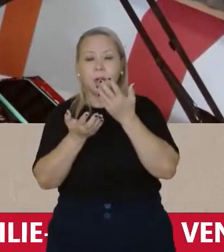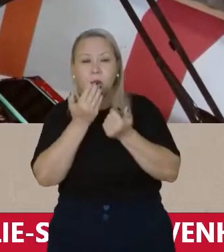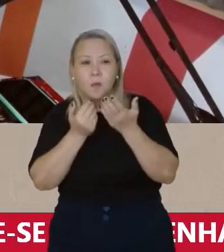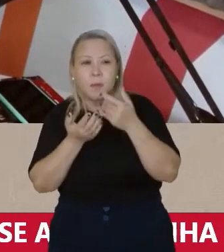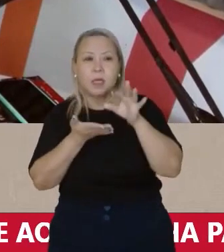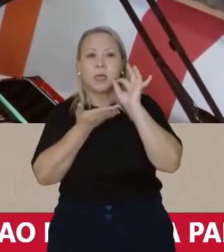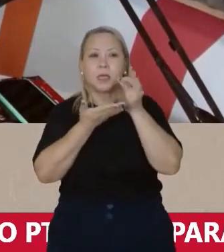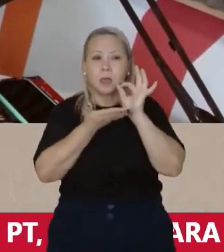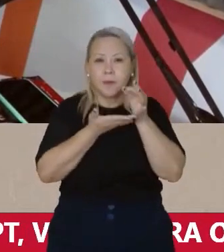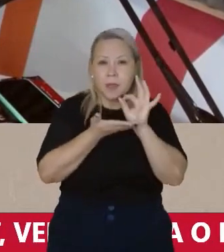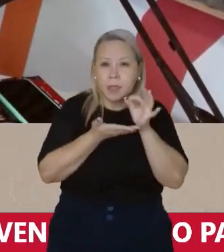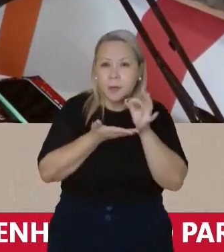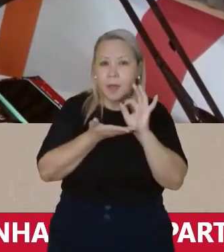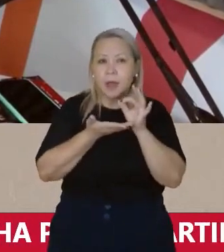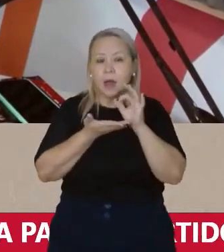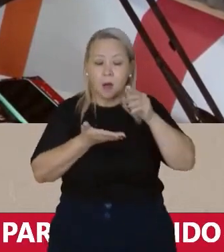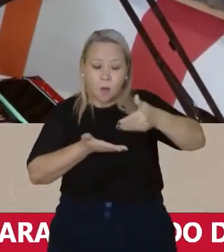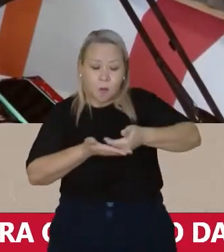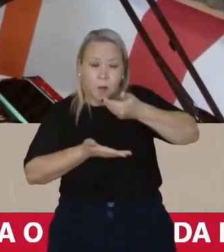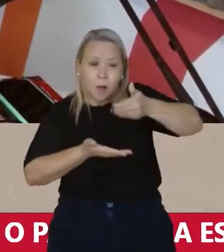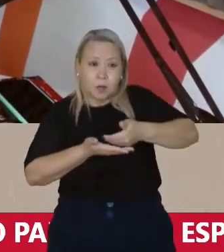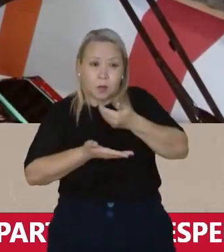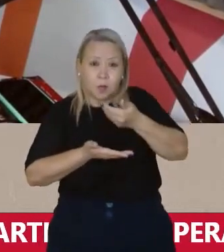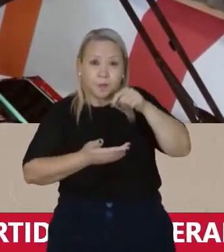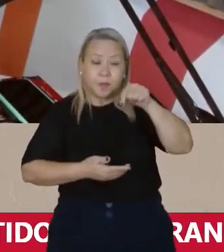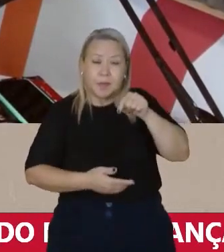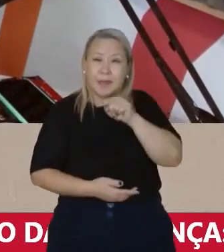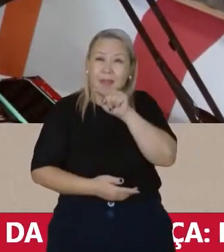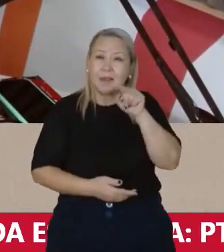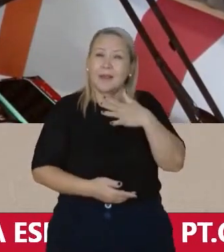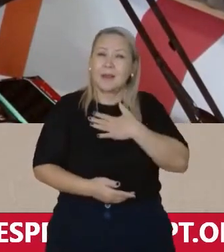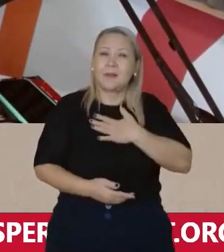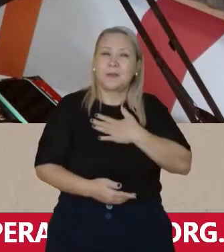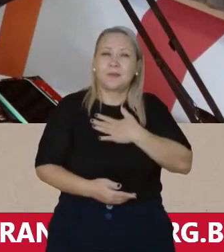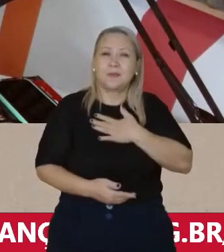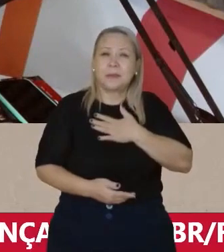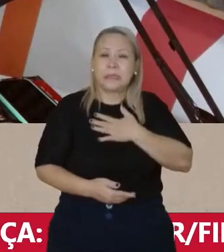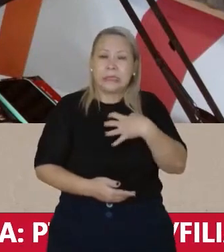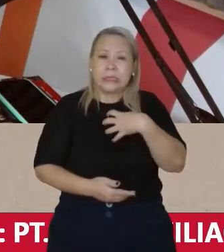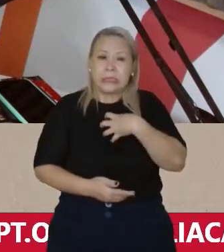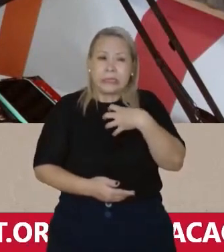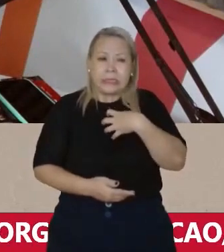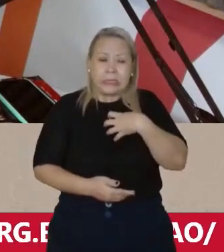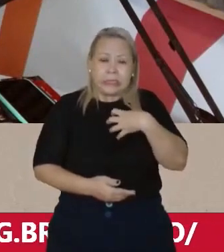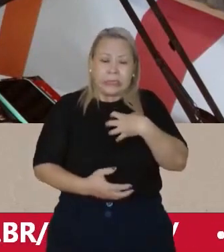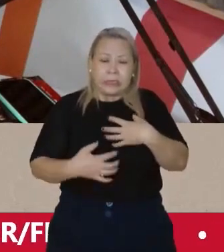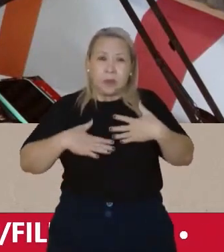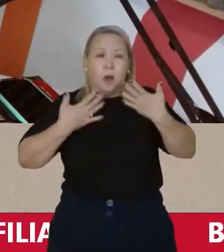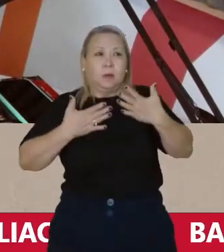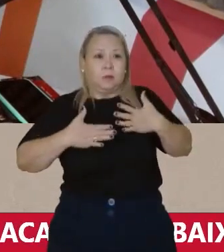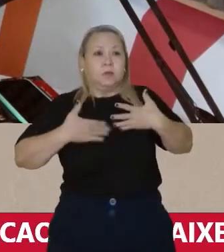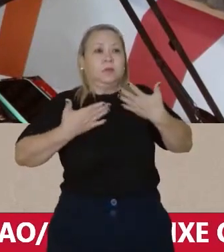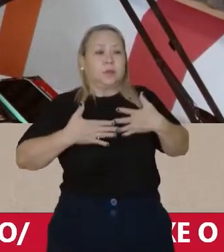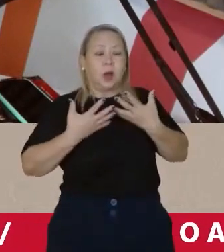da manhã e tomar uma sopa. E aquilo, para mim, foi um impacto tão